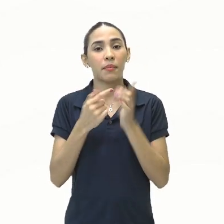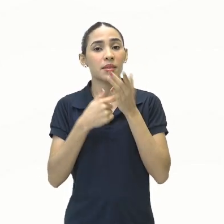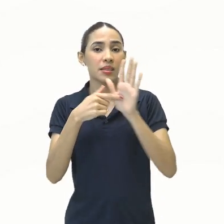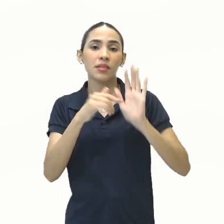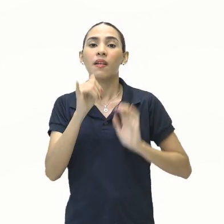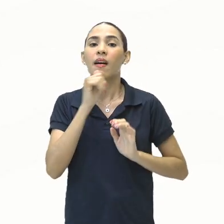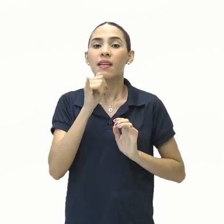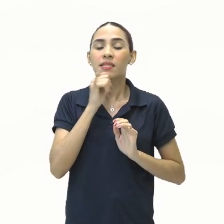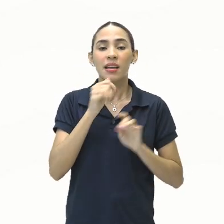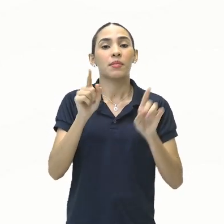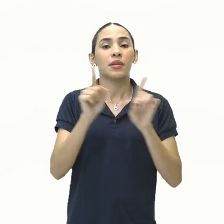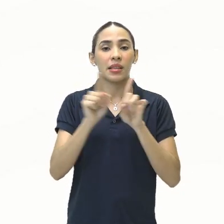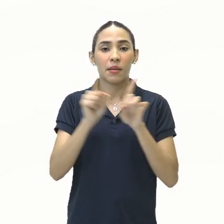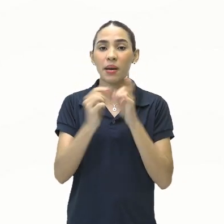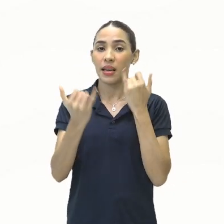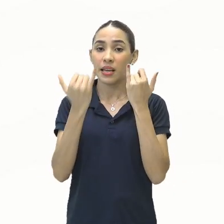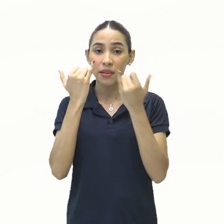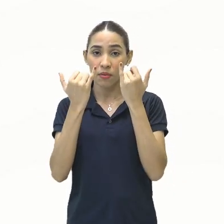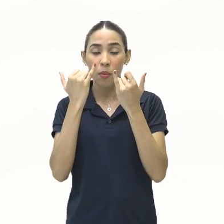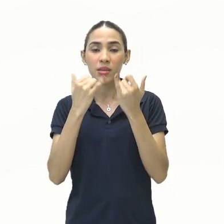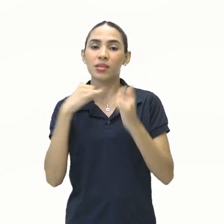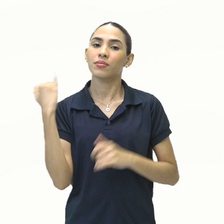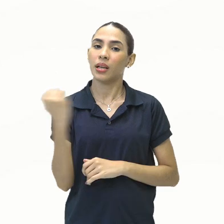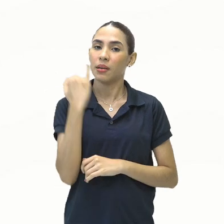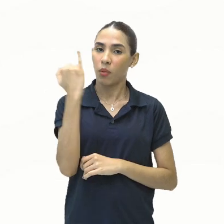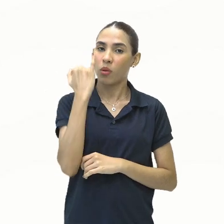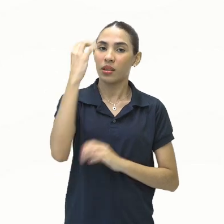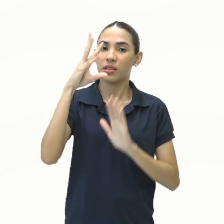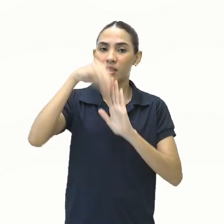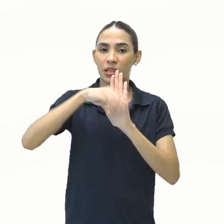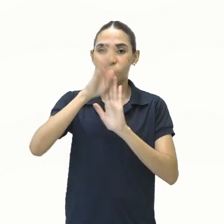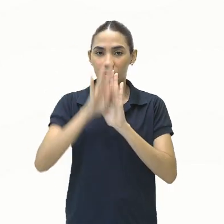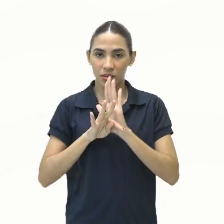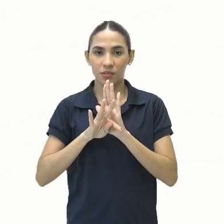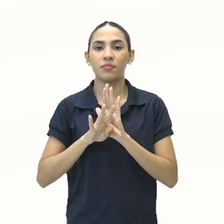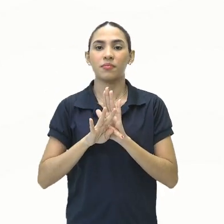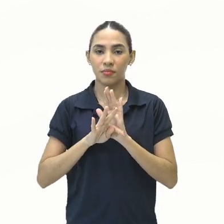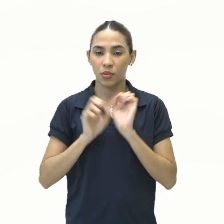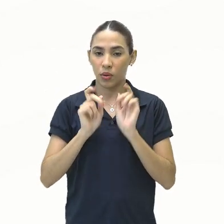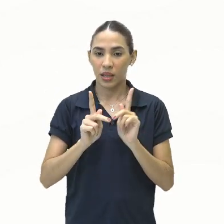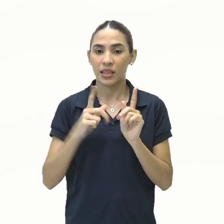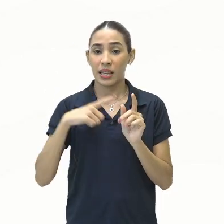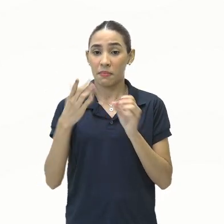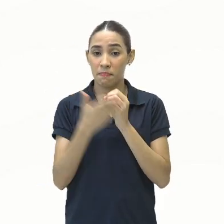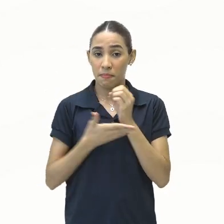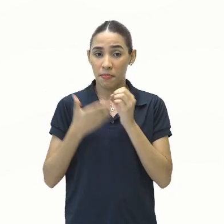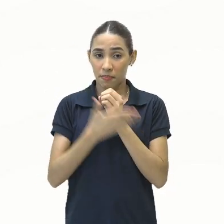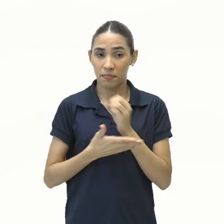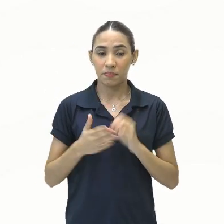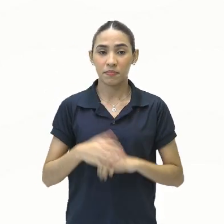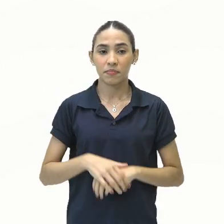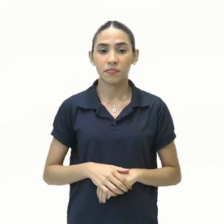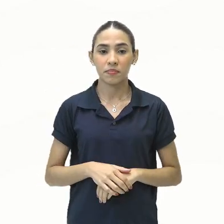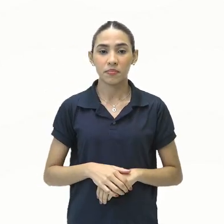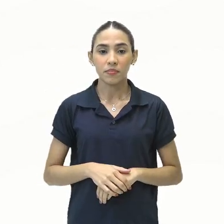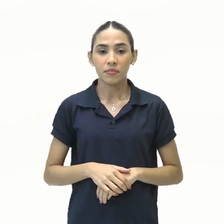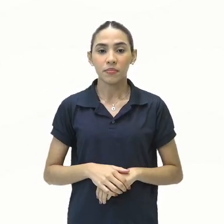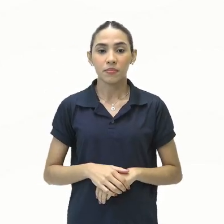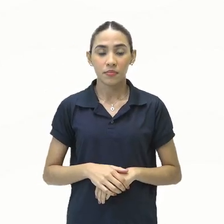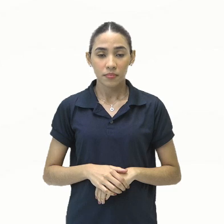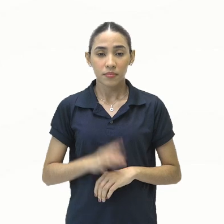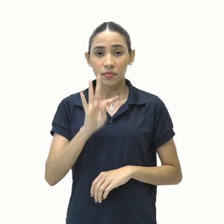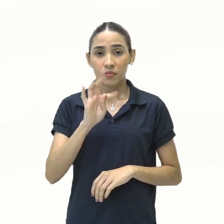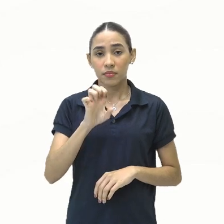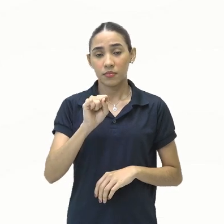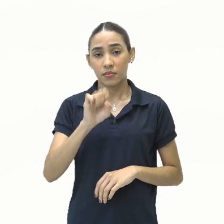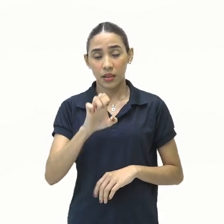e informações relevantes para sustentá-la, tá bom? Essa tese ela vai